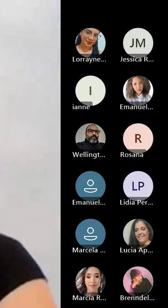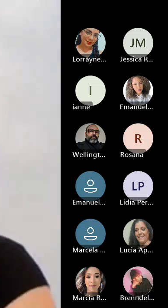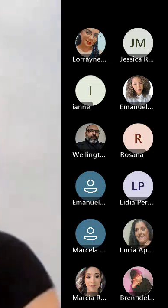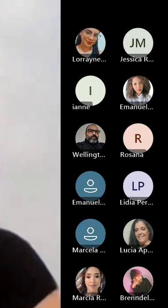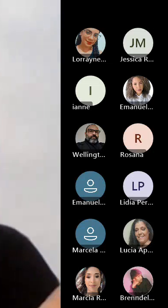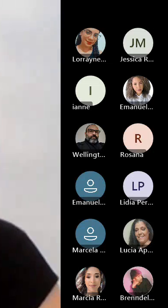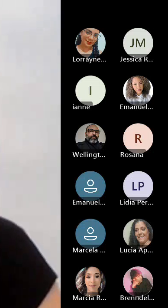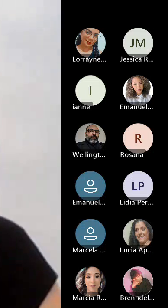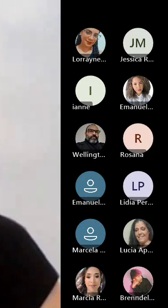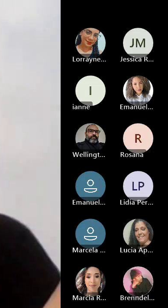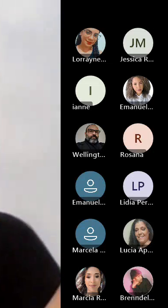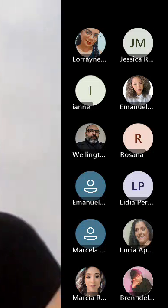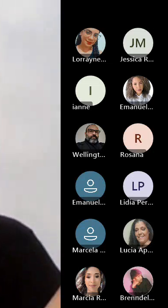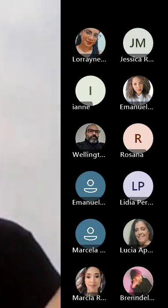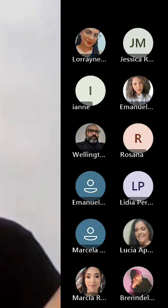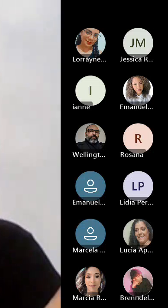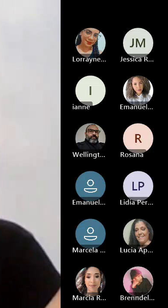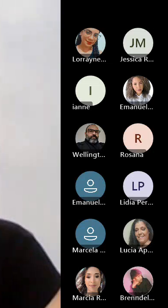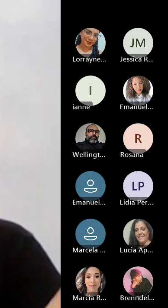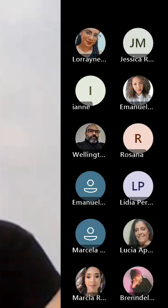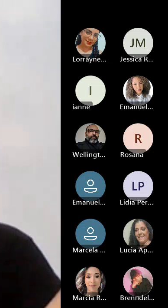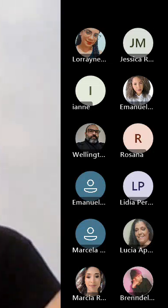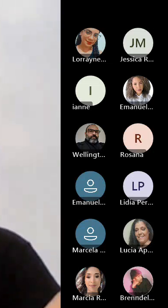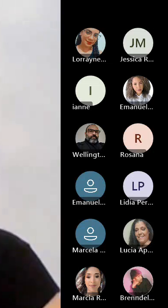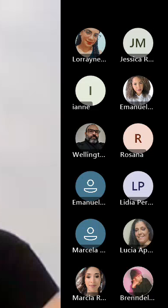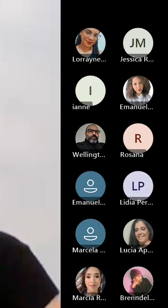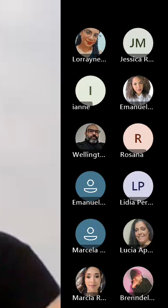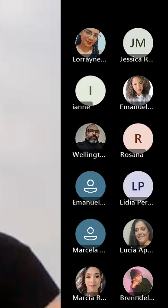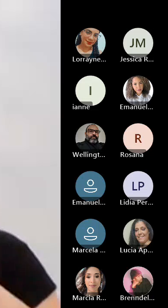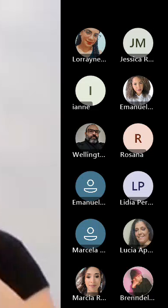joia. Vou abrir no meu AVA aqui.